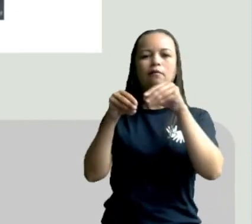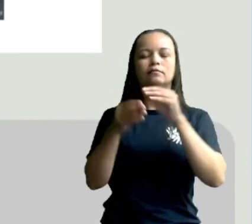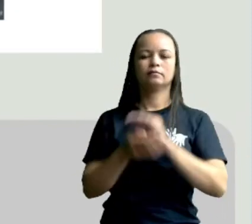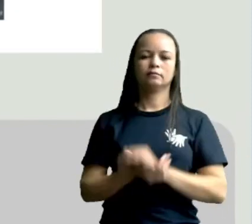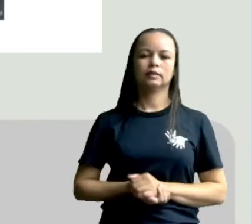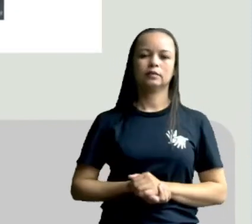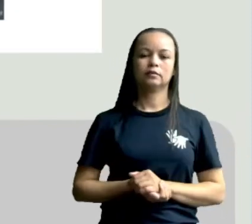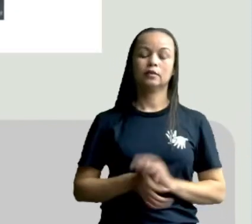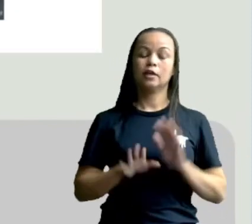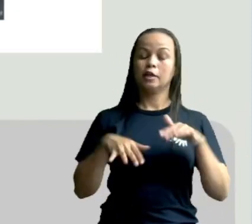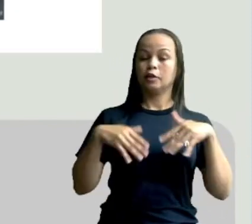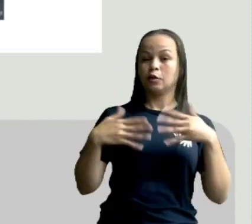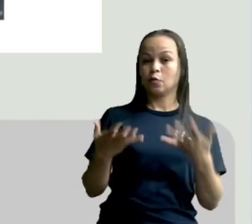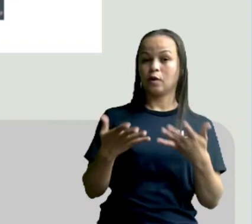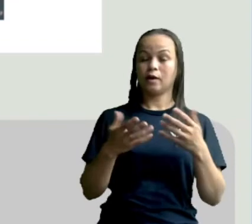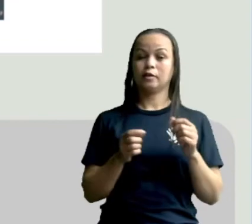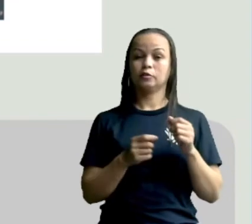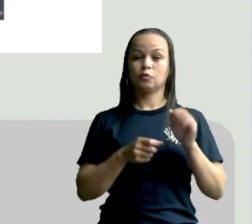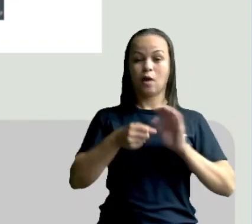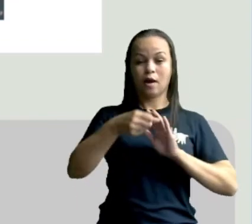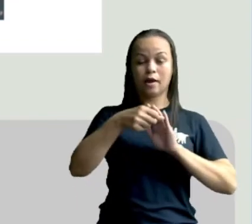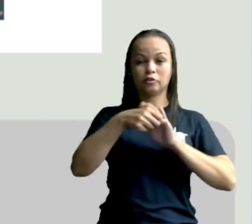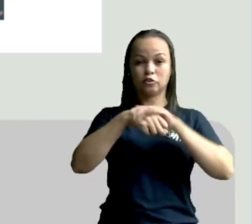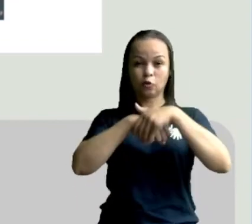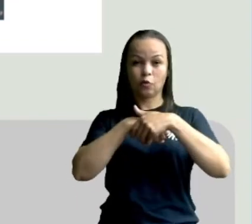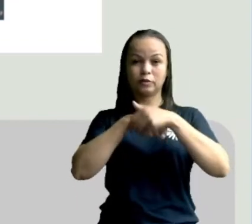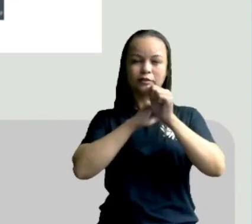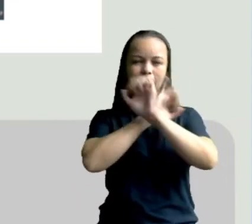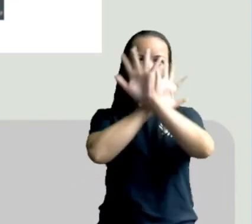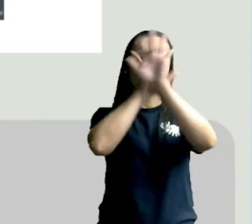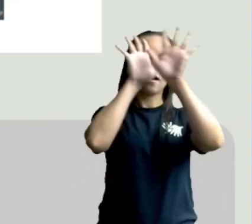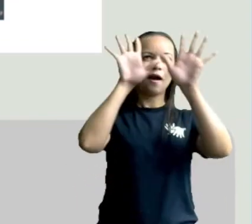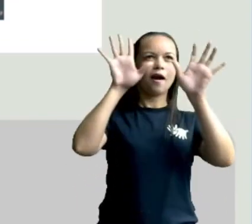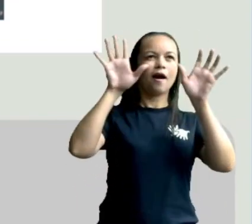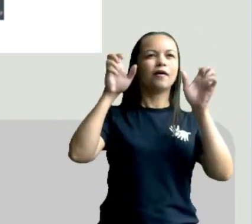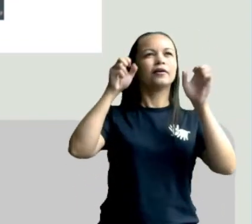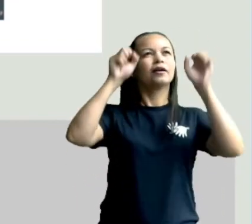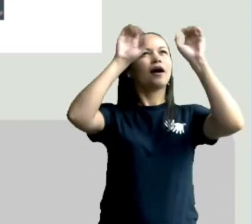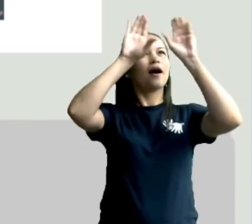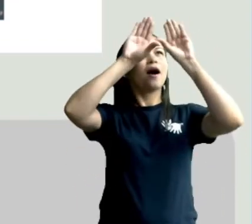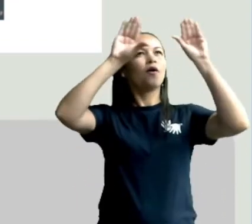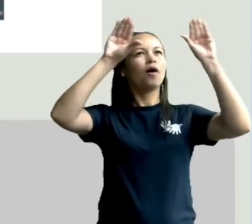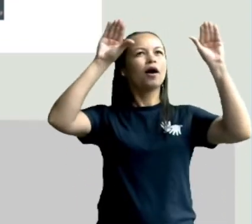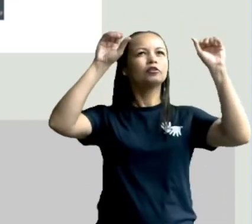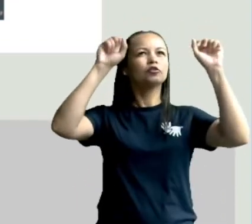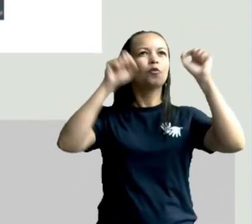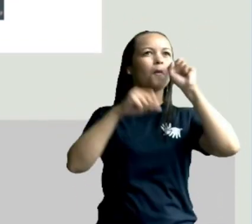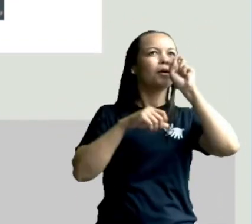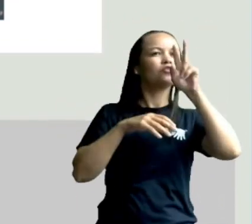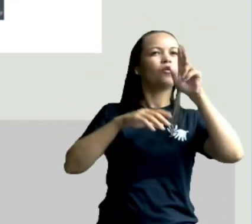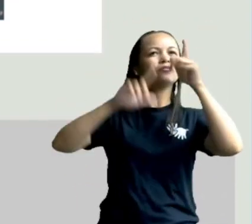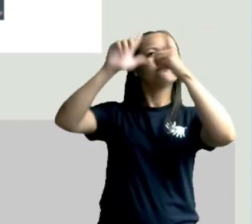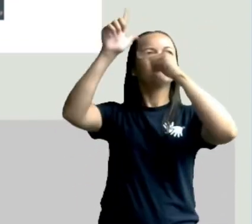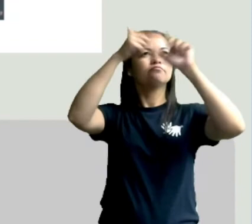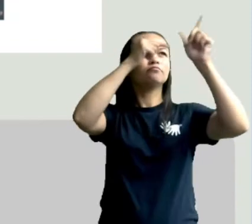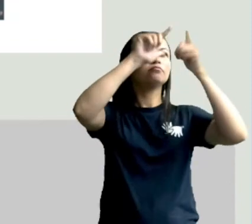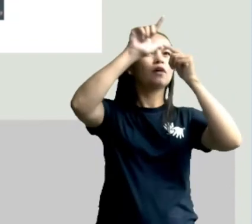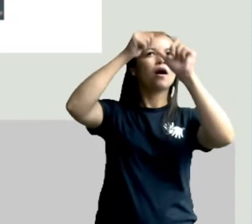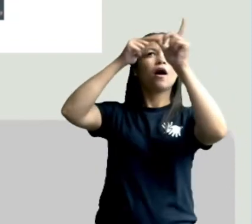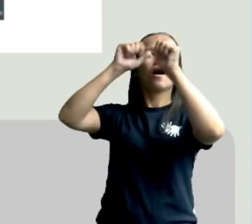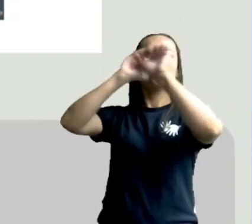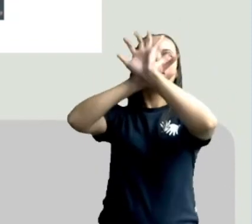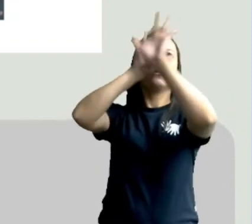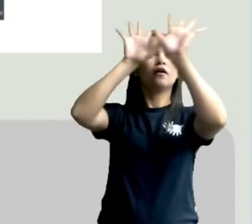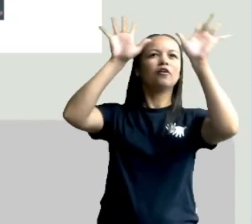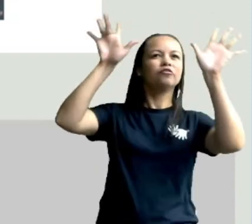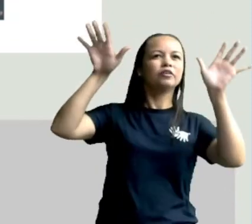E quando as noites são claras, lá está o azul, mais forte, todo coberto de estrelas refletidas